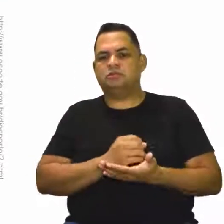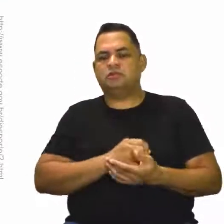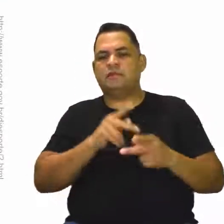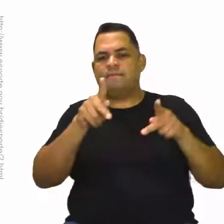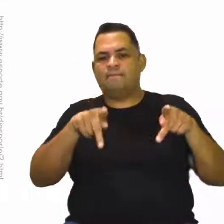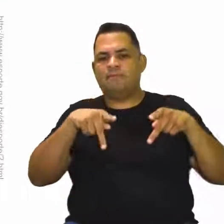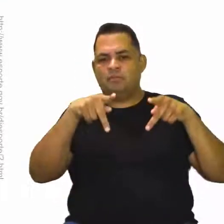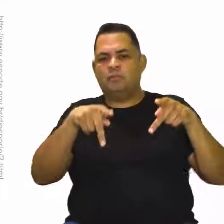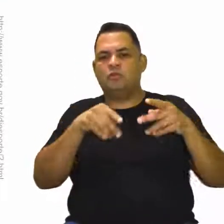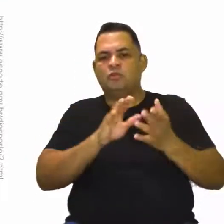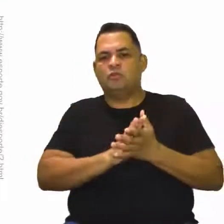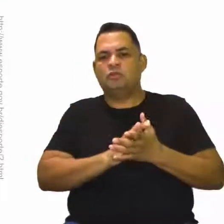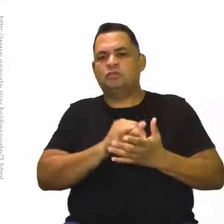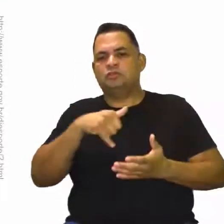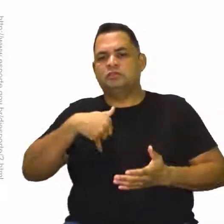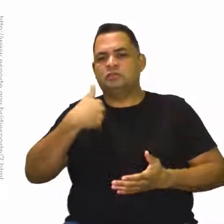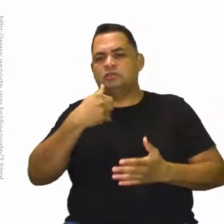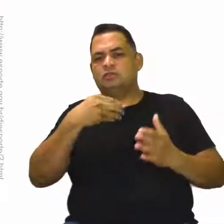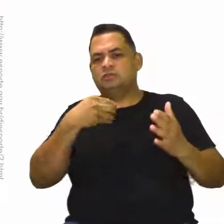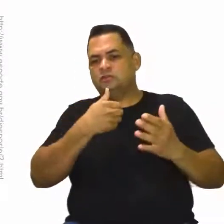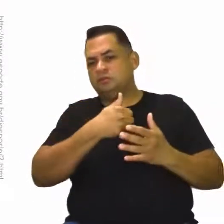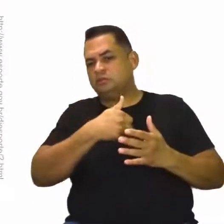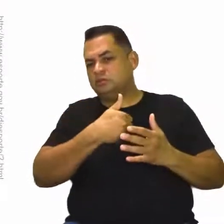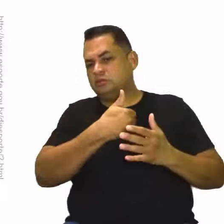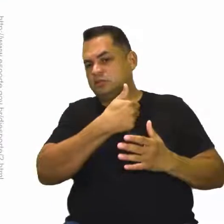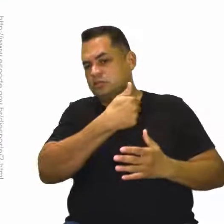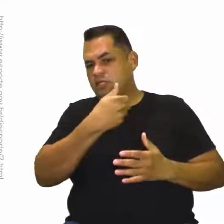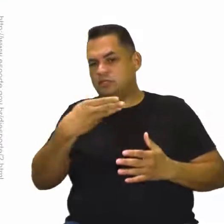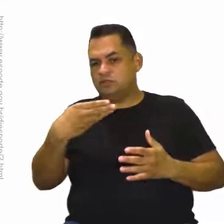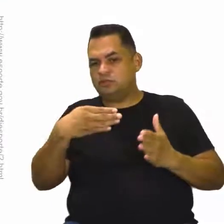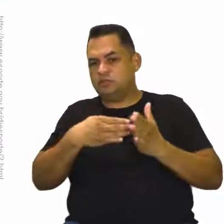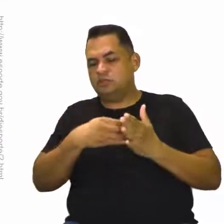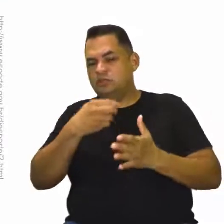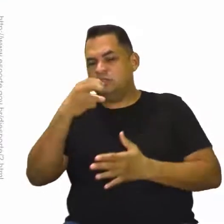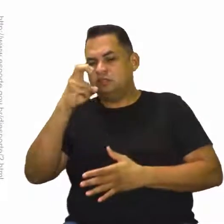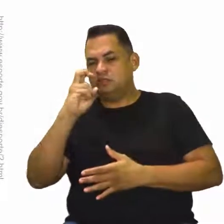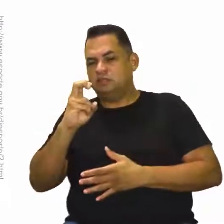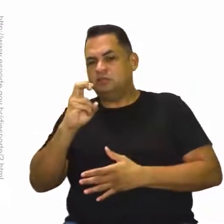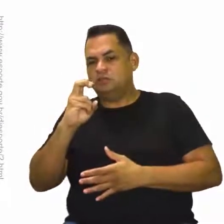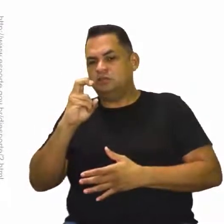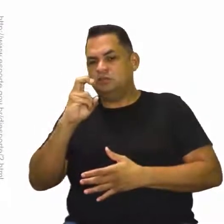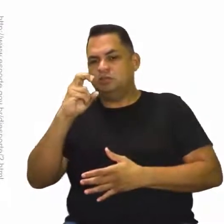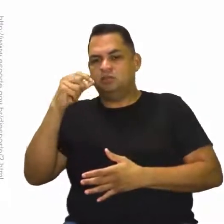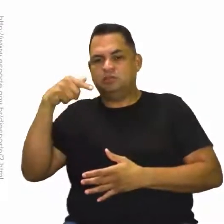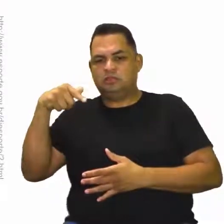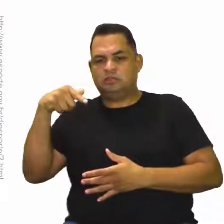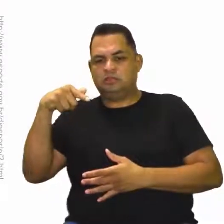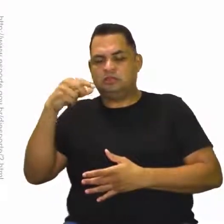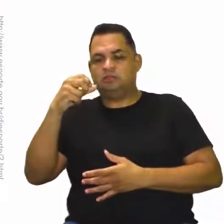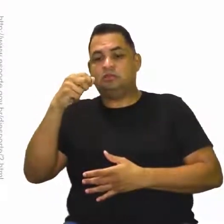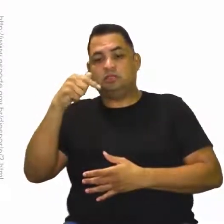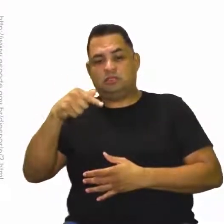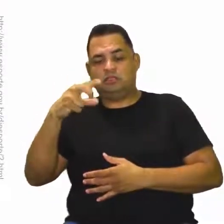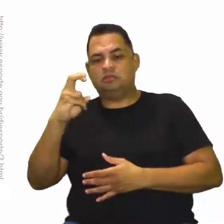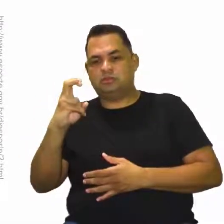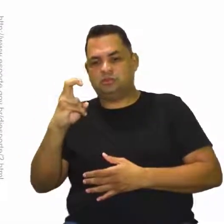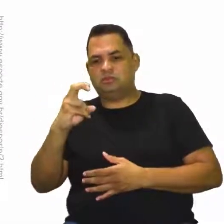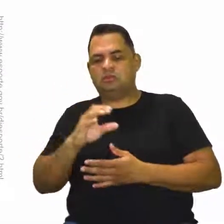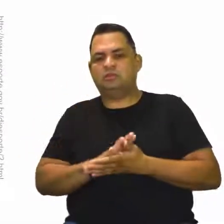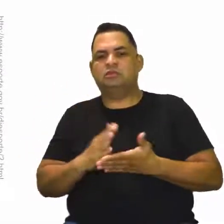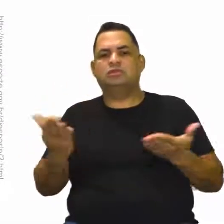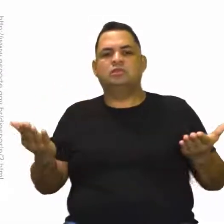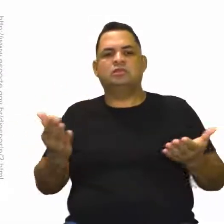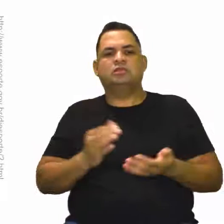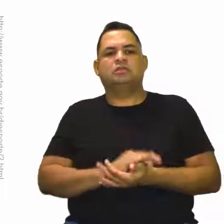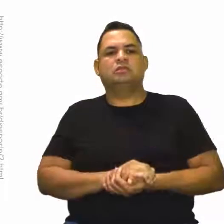entre os 14 e os 75 anos, tá? Então, nessa pesquisa que foi realizada, observou-se que o maior grupo, quase